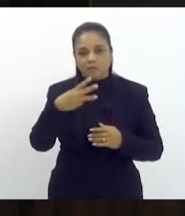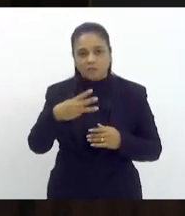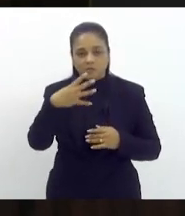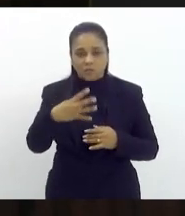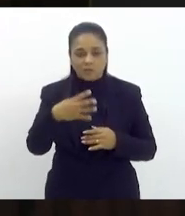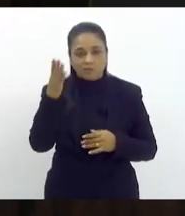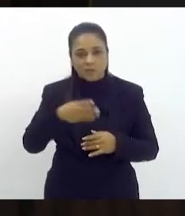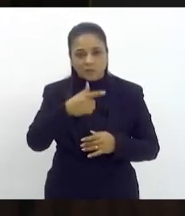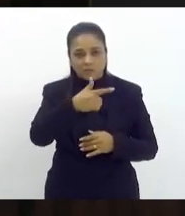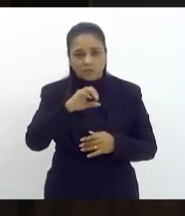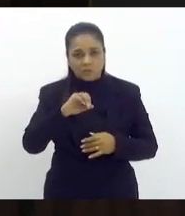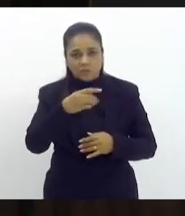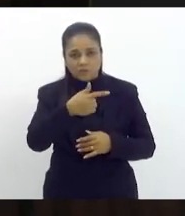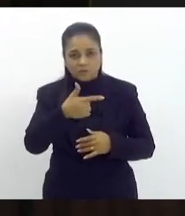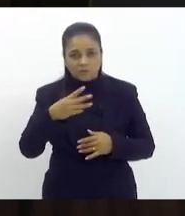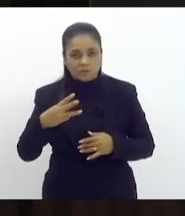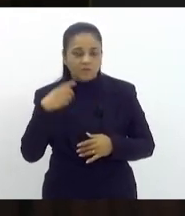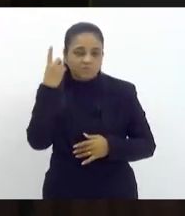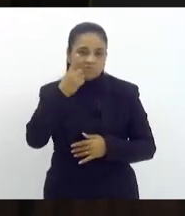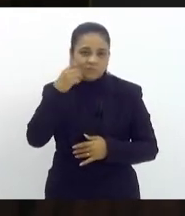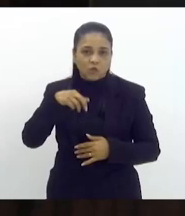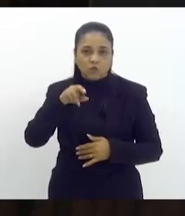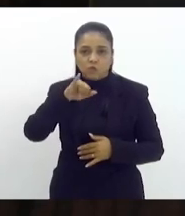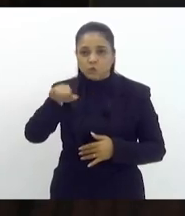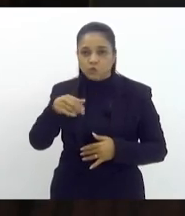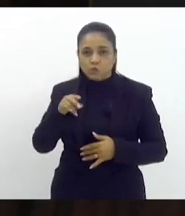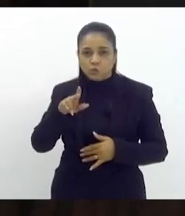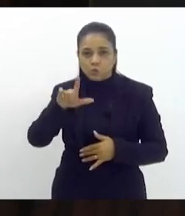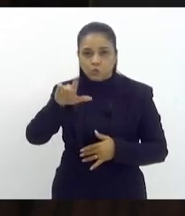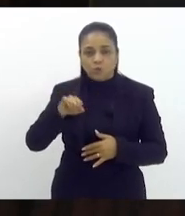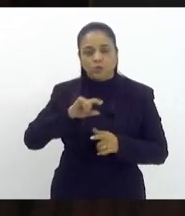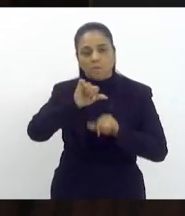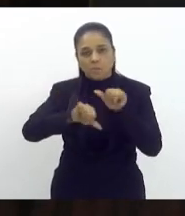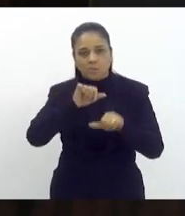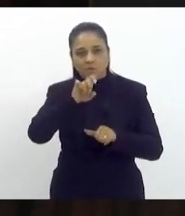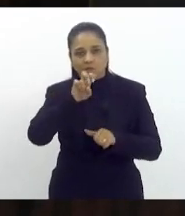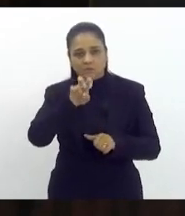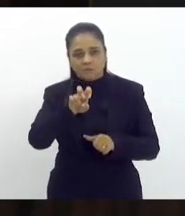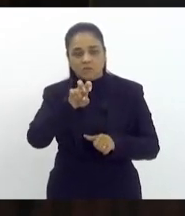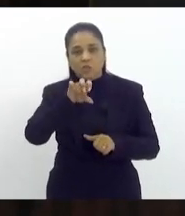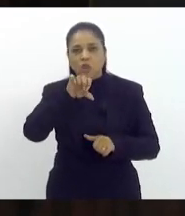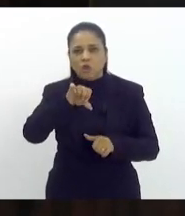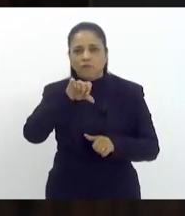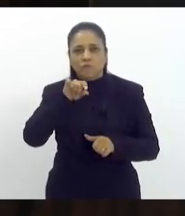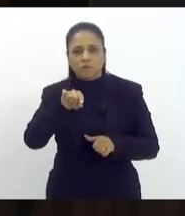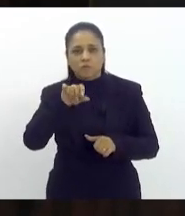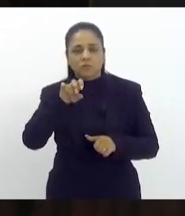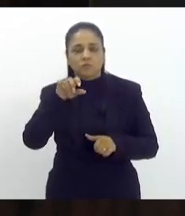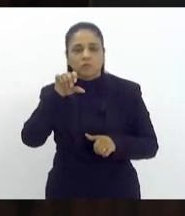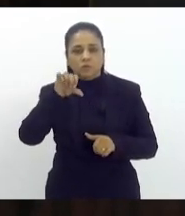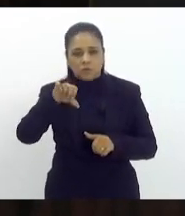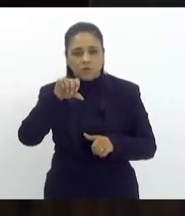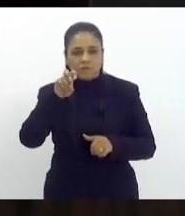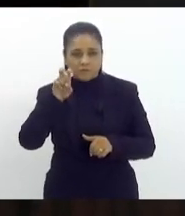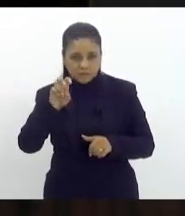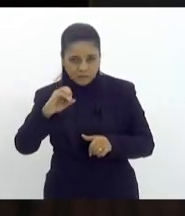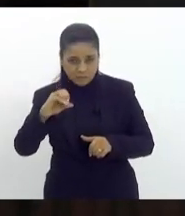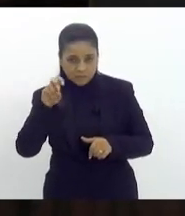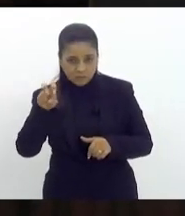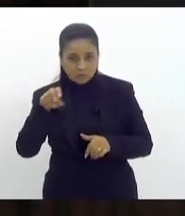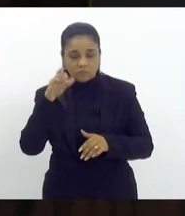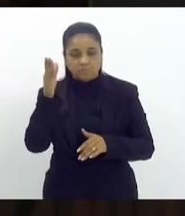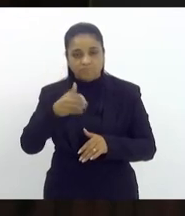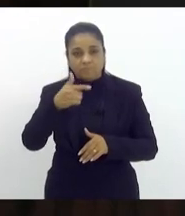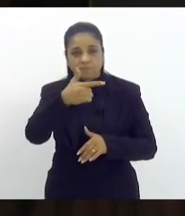23 de autor Deputado Júlio Rocha que altera a lei 9.395 de 9 de setembro de 2021 que